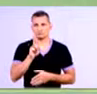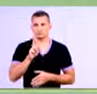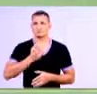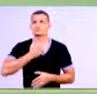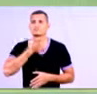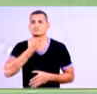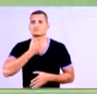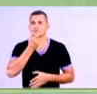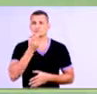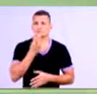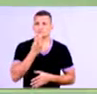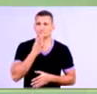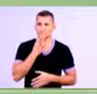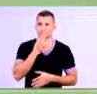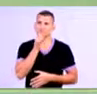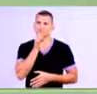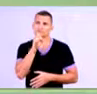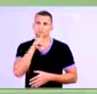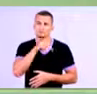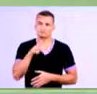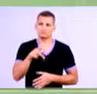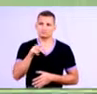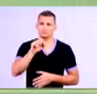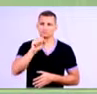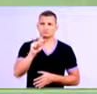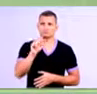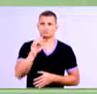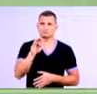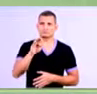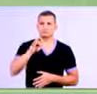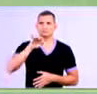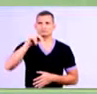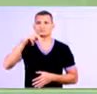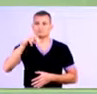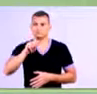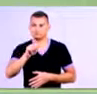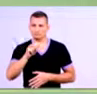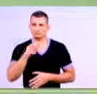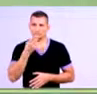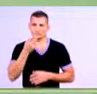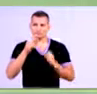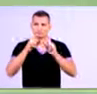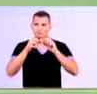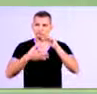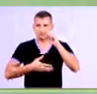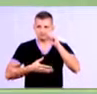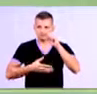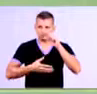professora Sabrina deu em sala de aula, né, ligando através do Google